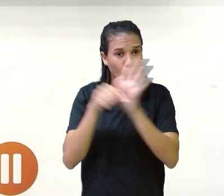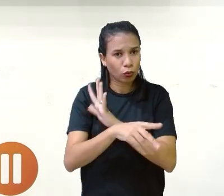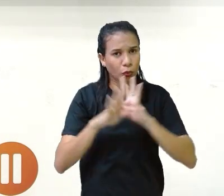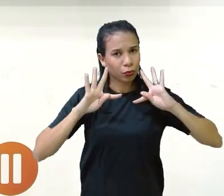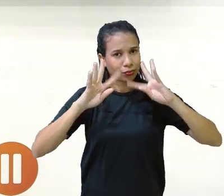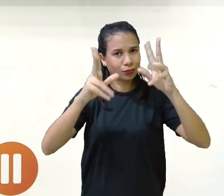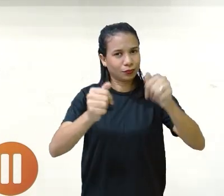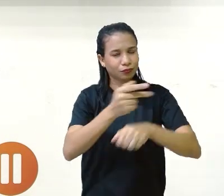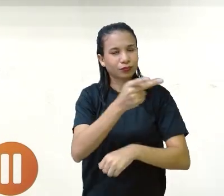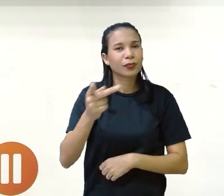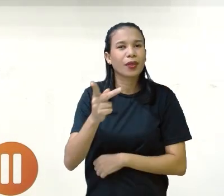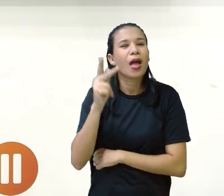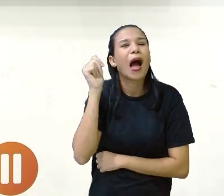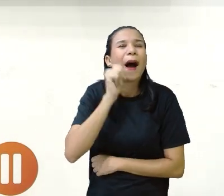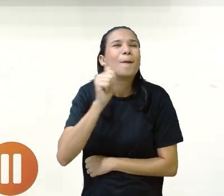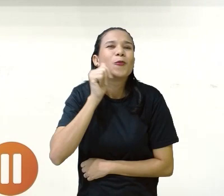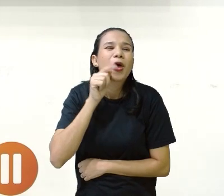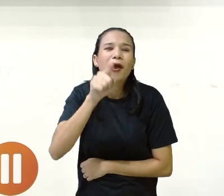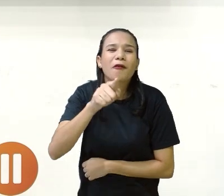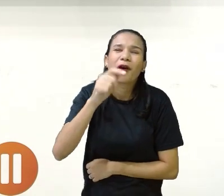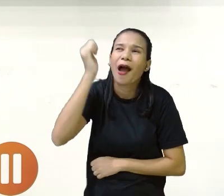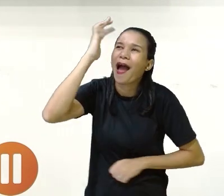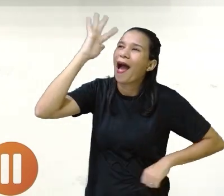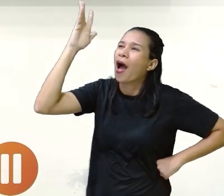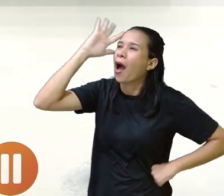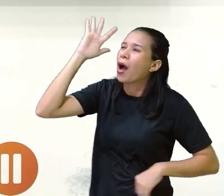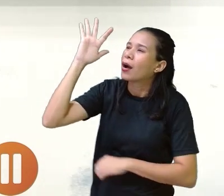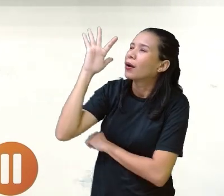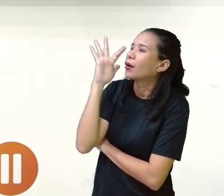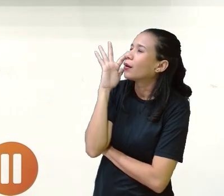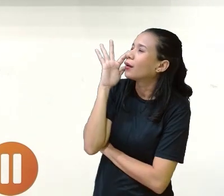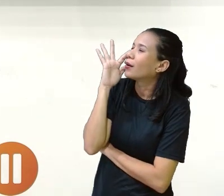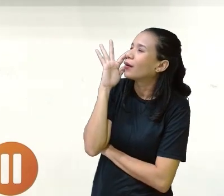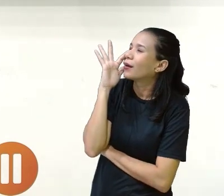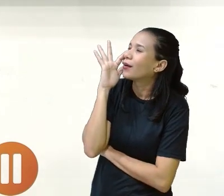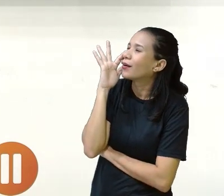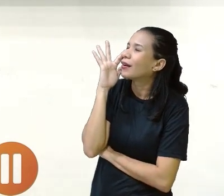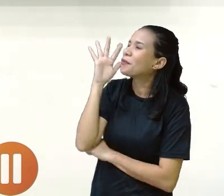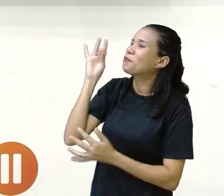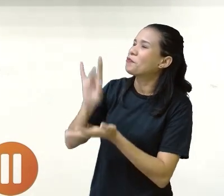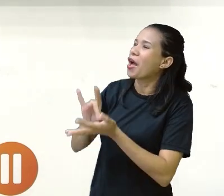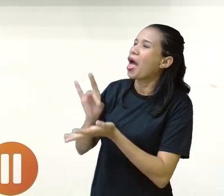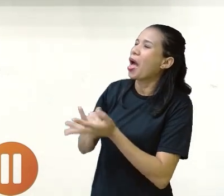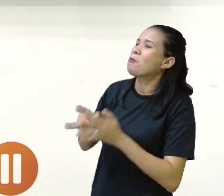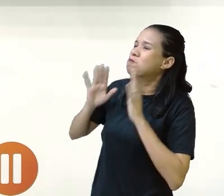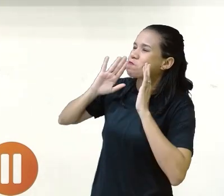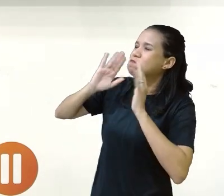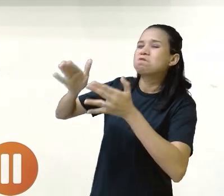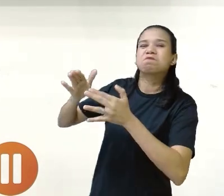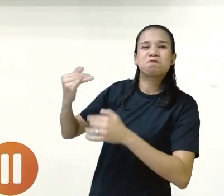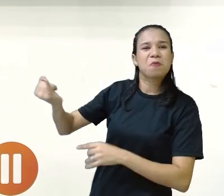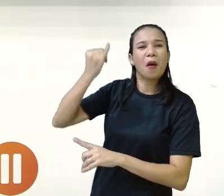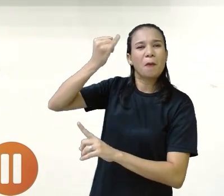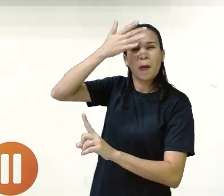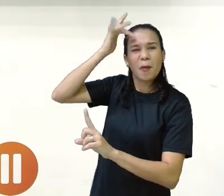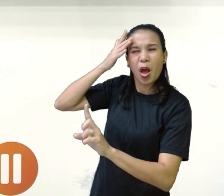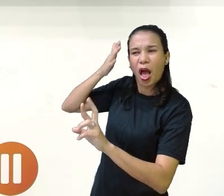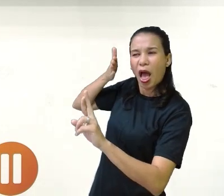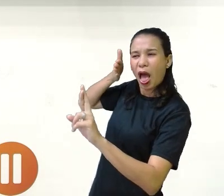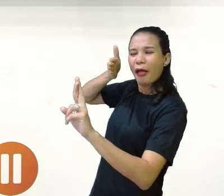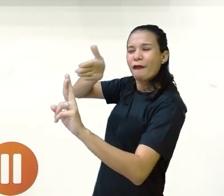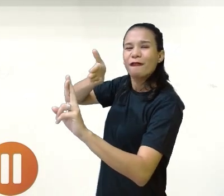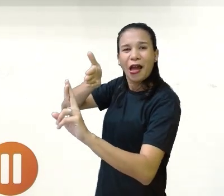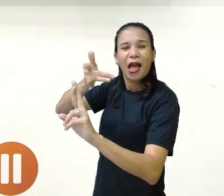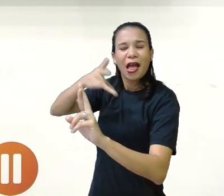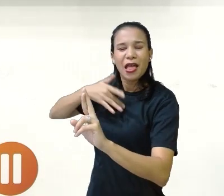mundo. Quem é a mulher que você olha e toma como referência? Que é uma pessoa que você